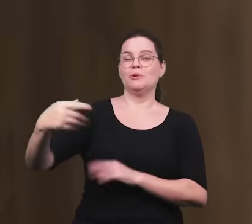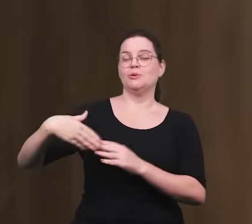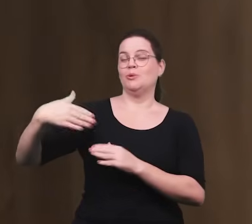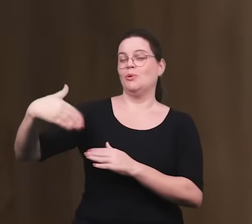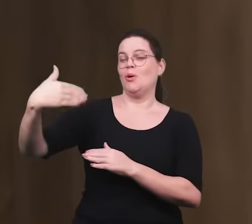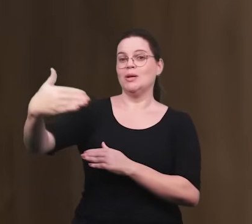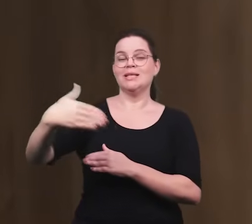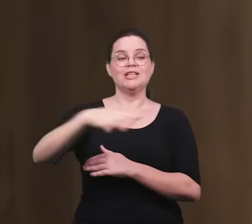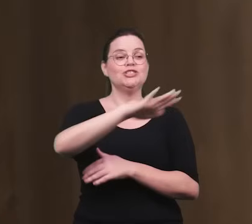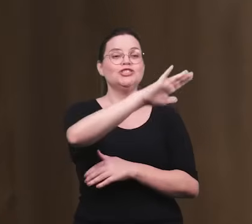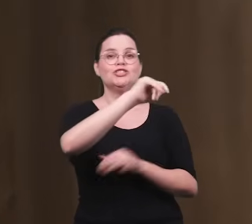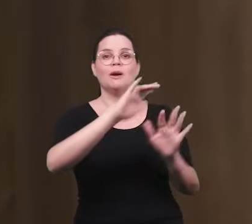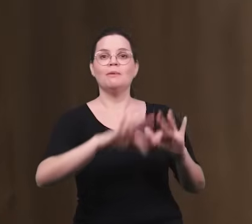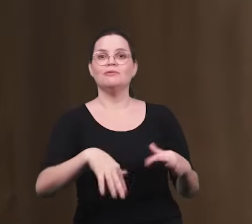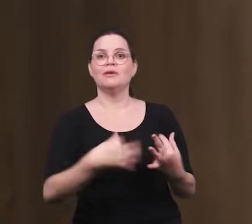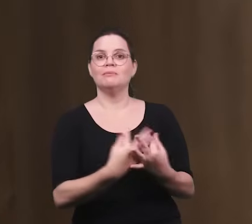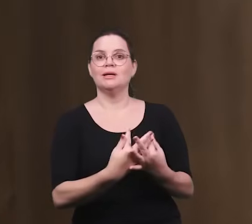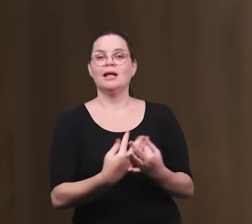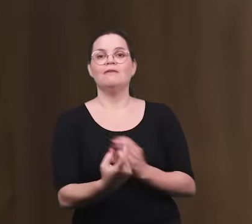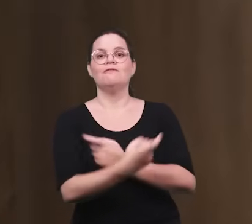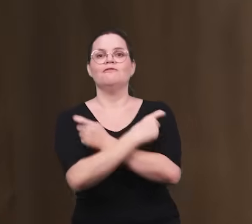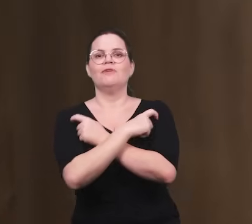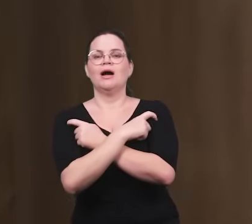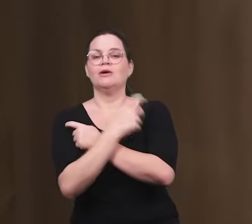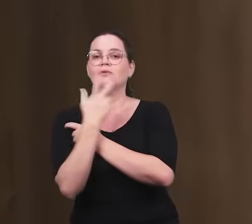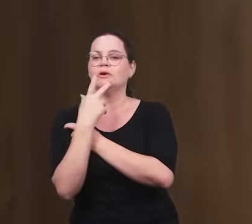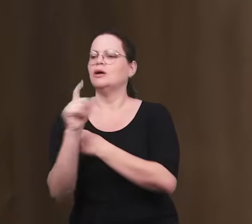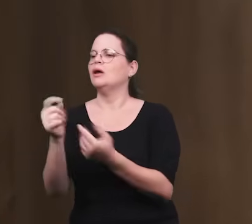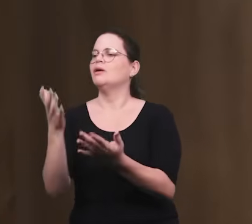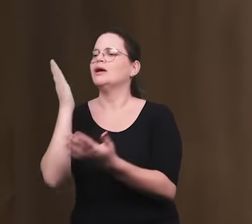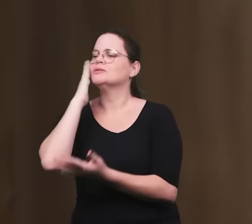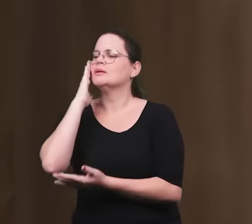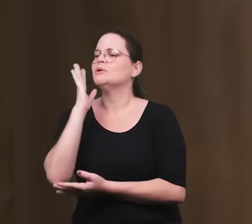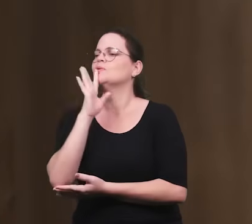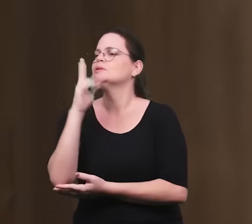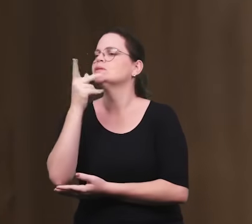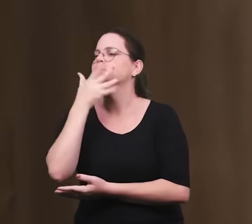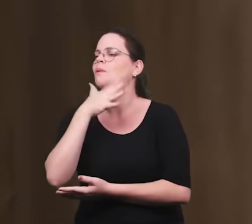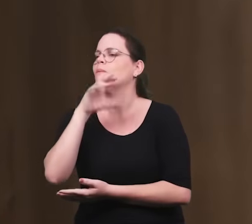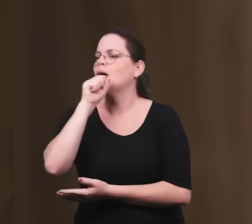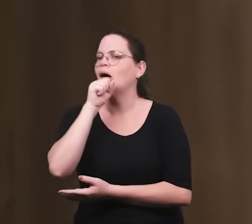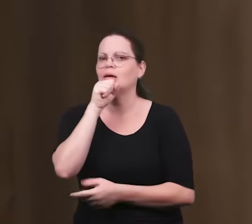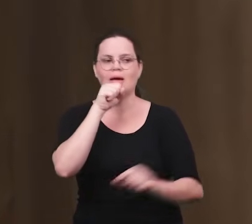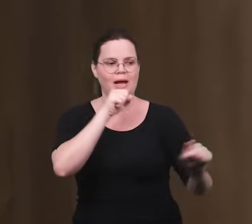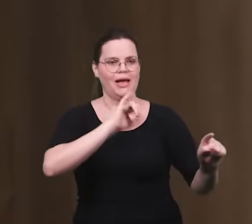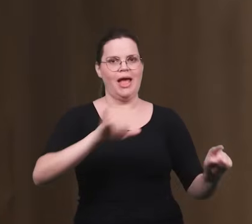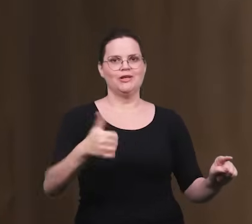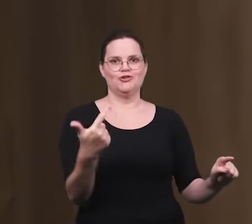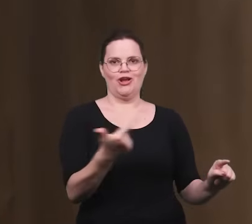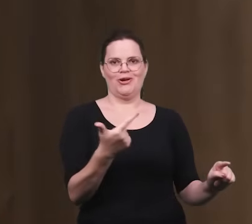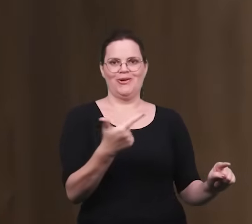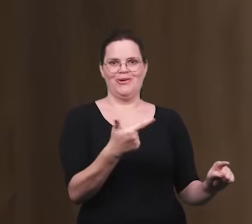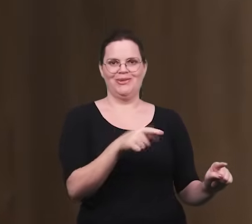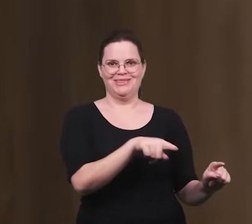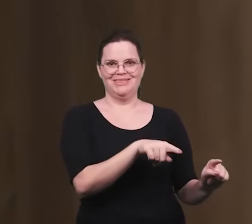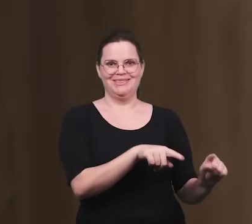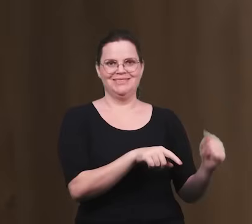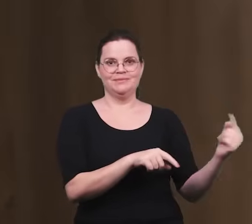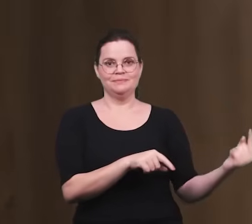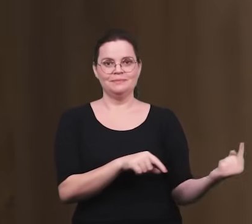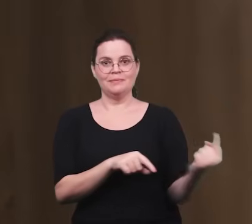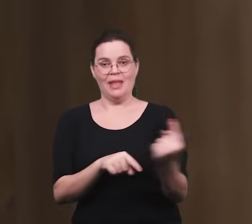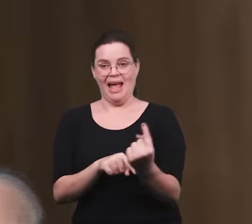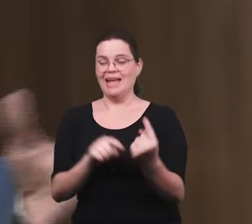família, Faraó quis conhecer o pai dele. E o pai dele, que era Jacó, que o Senhor mudou o nome para Israel,